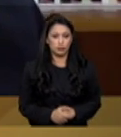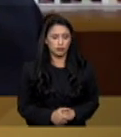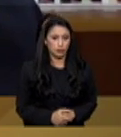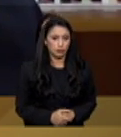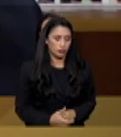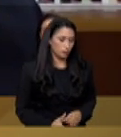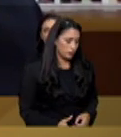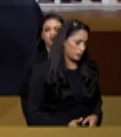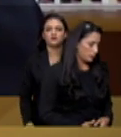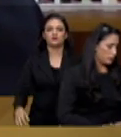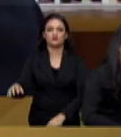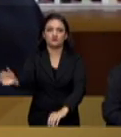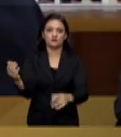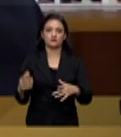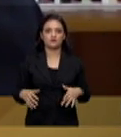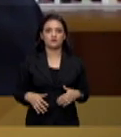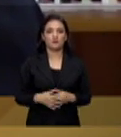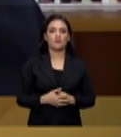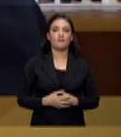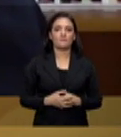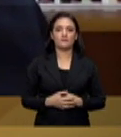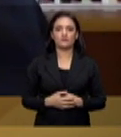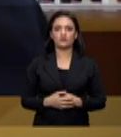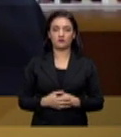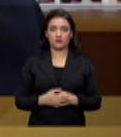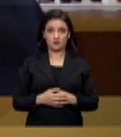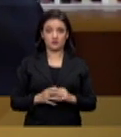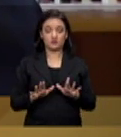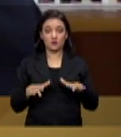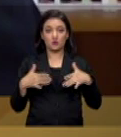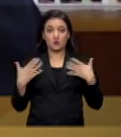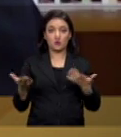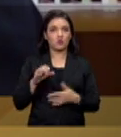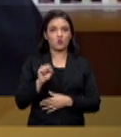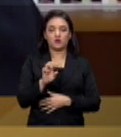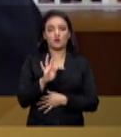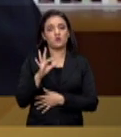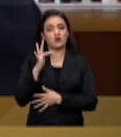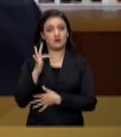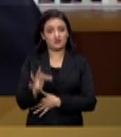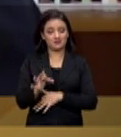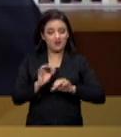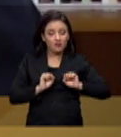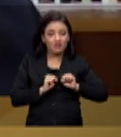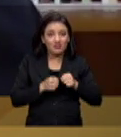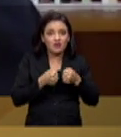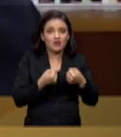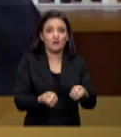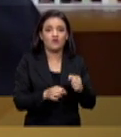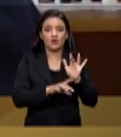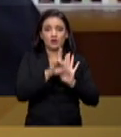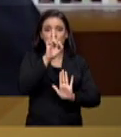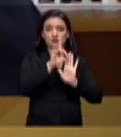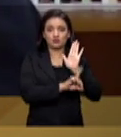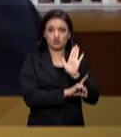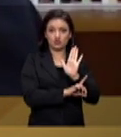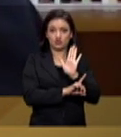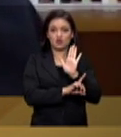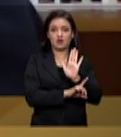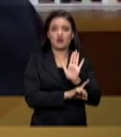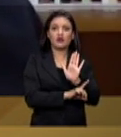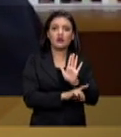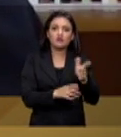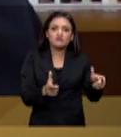do Supremo, ou seja, quando o Supremo defende os direitos das minorias, deve ser exercido com